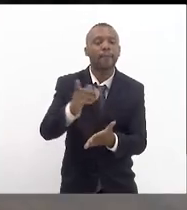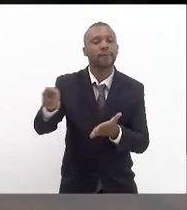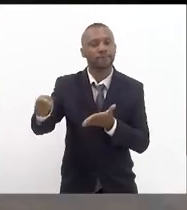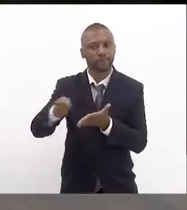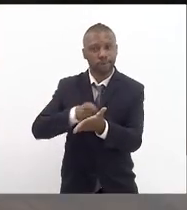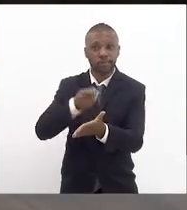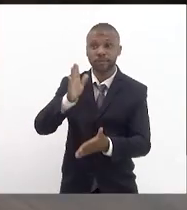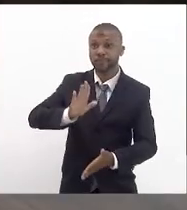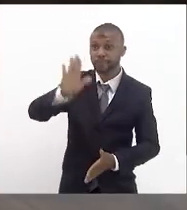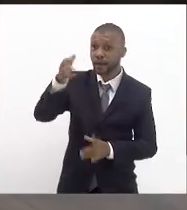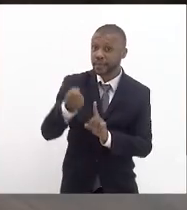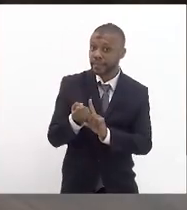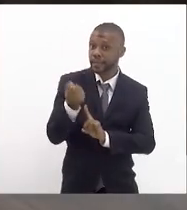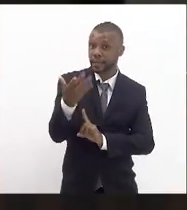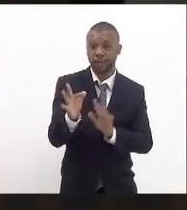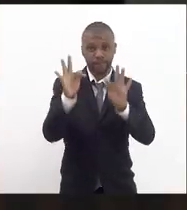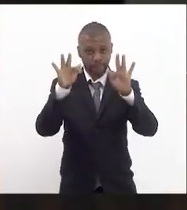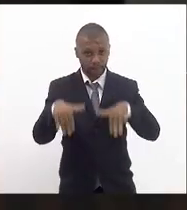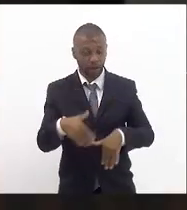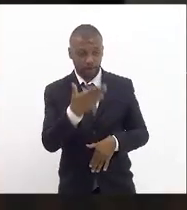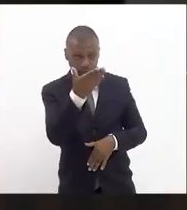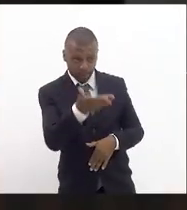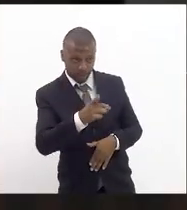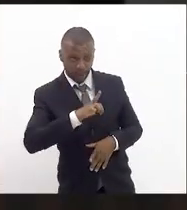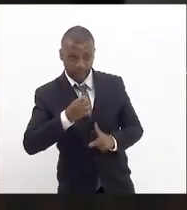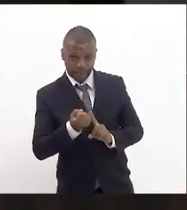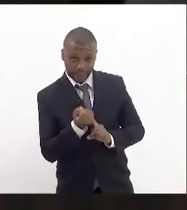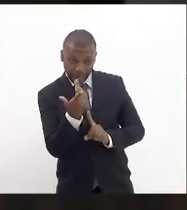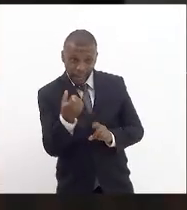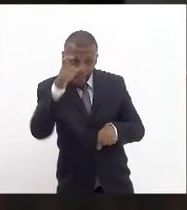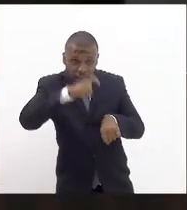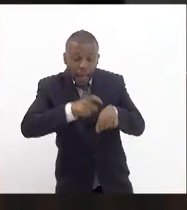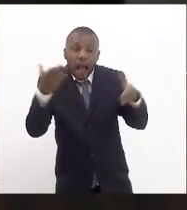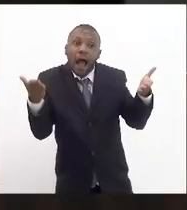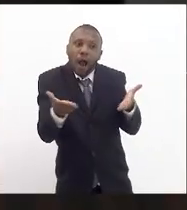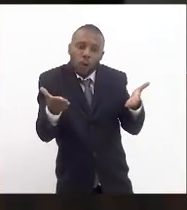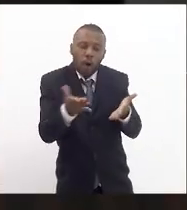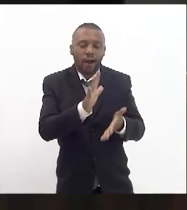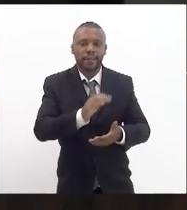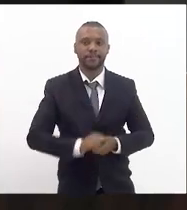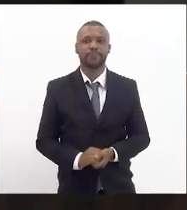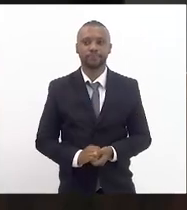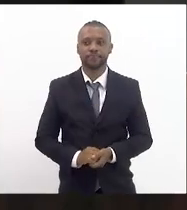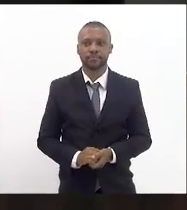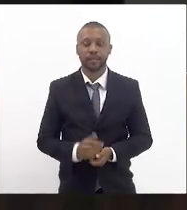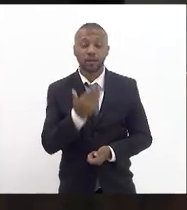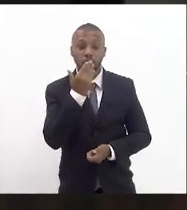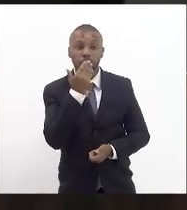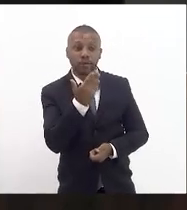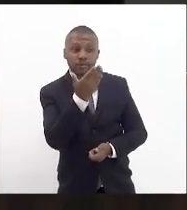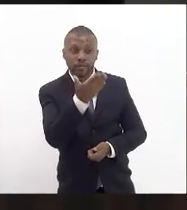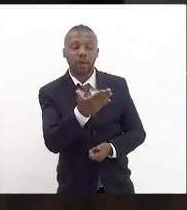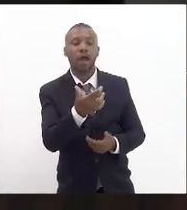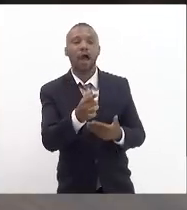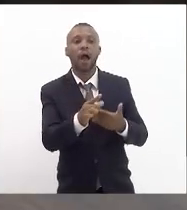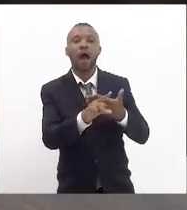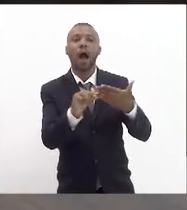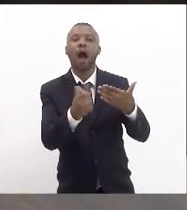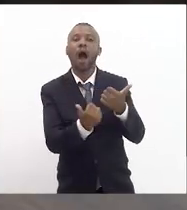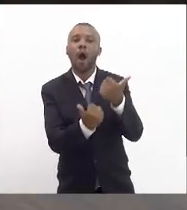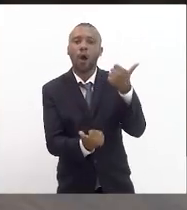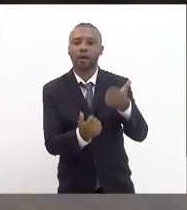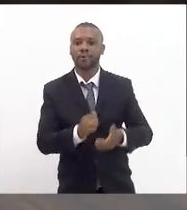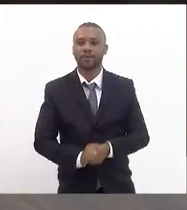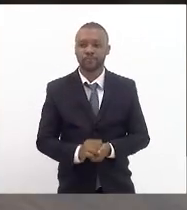Para a declaração final. Vossa Excelência vai declarar nesse instante, antes, porém. Obrigado, pedir, presidente. Pedir Vossa Excelência com autoria.